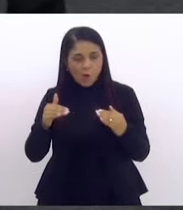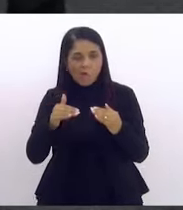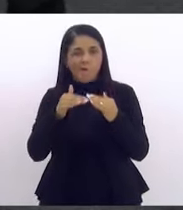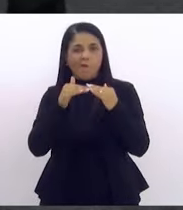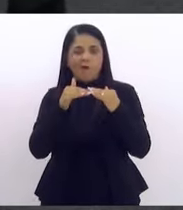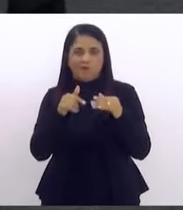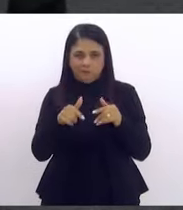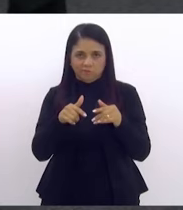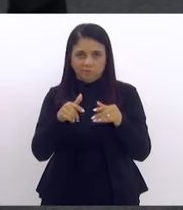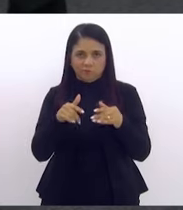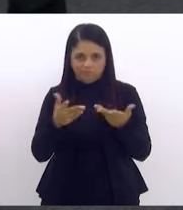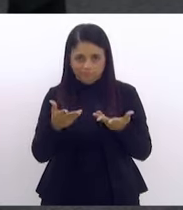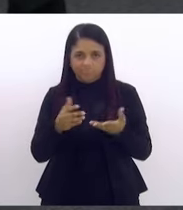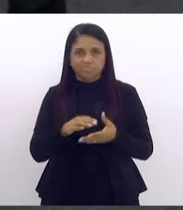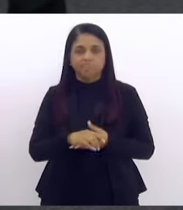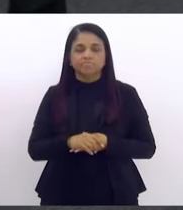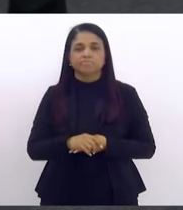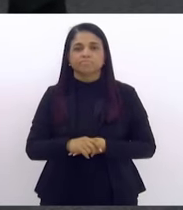denominação.